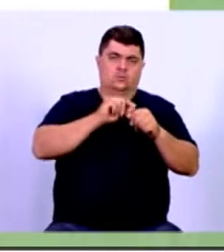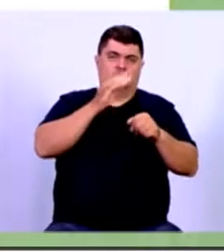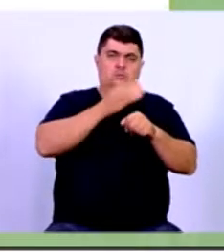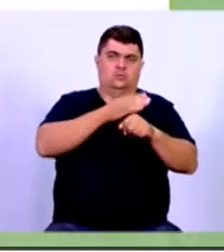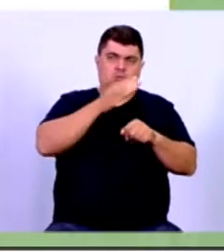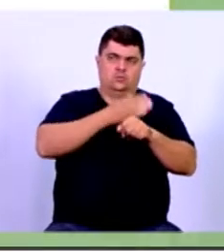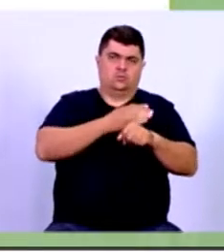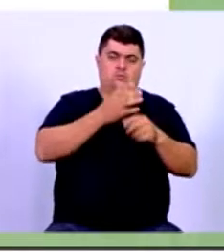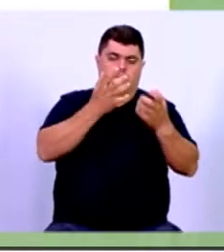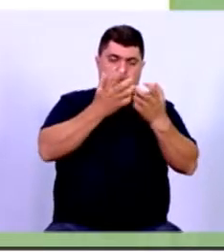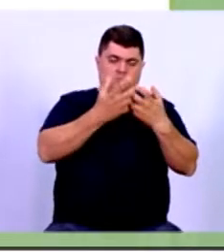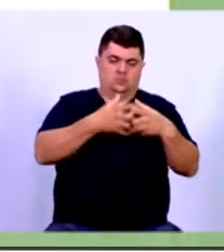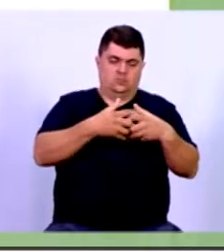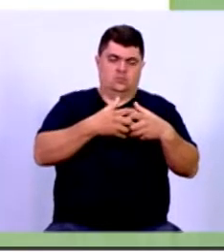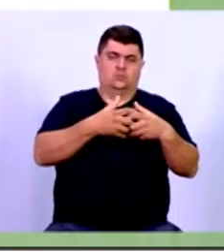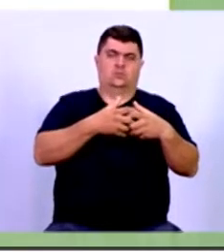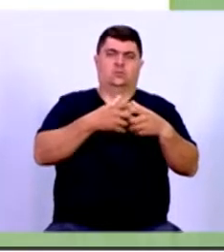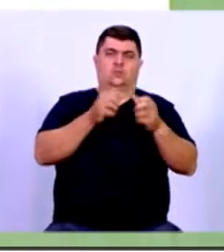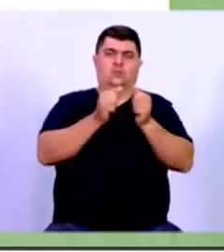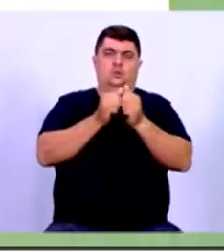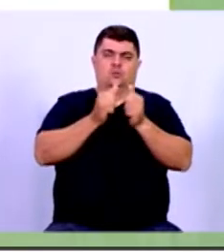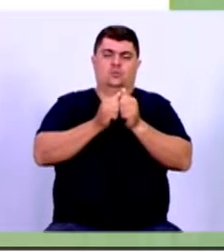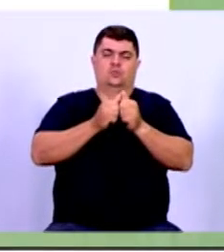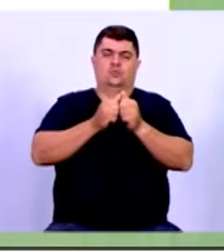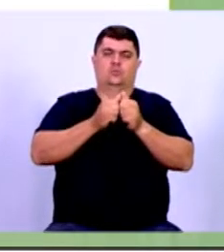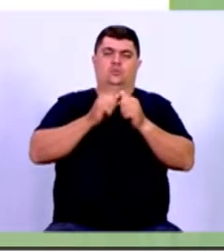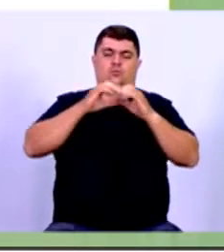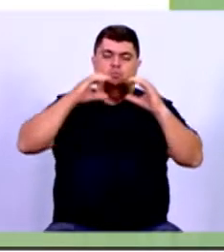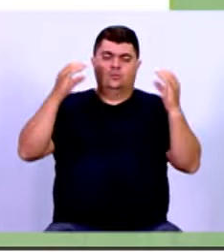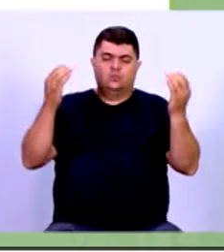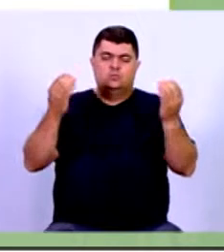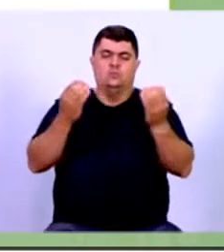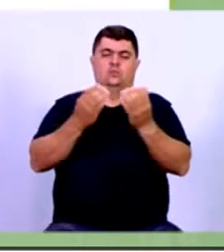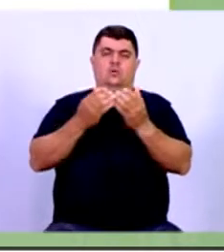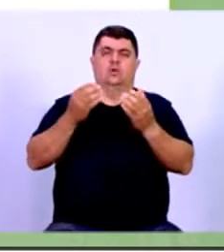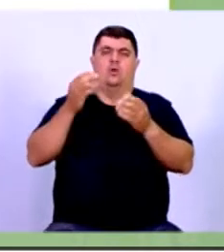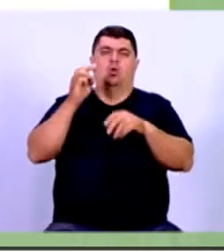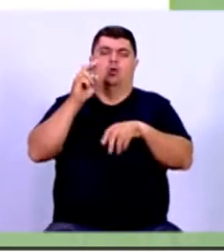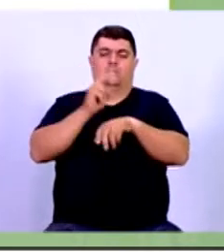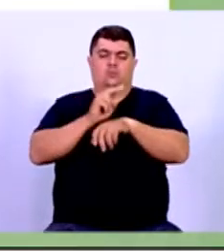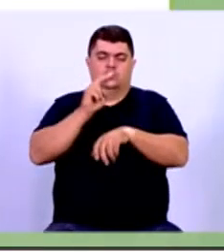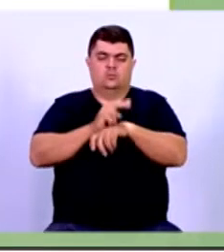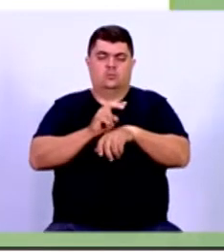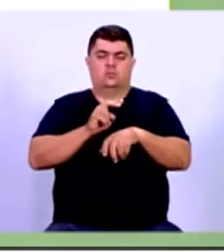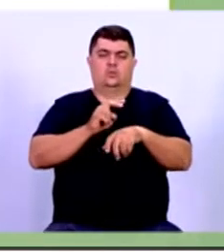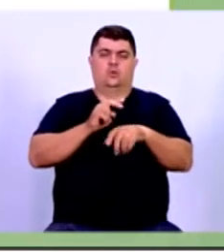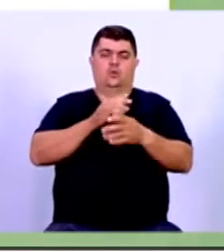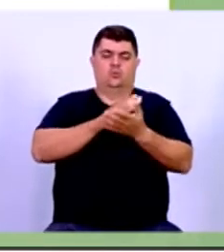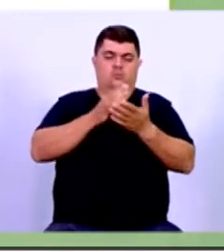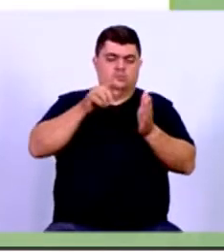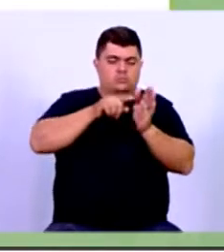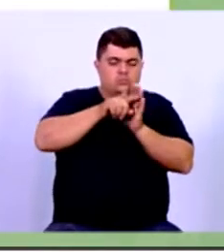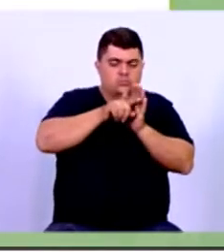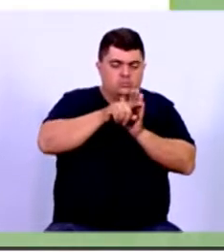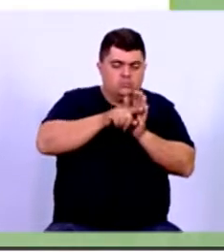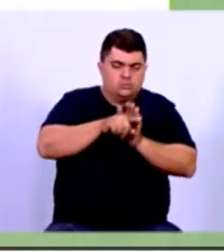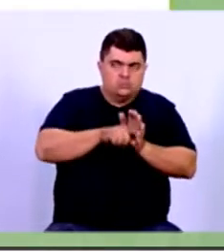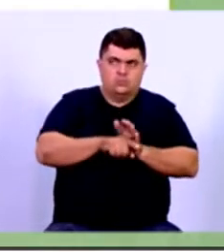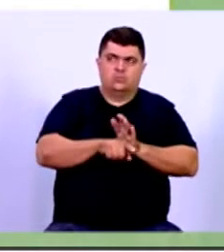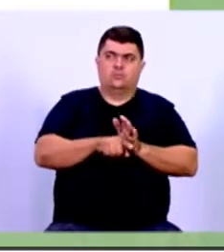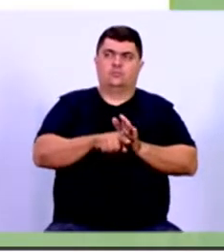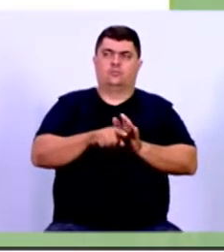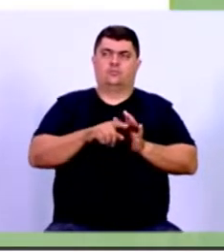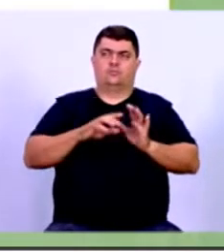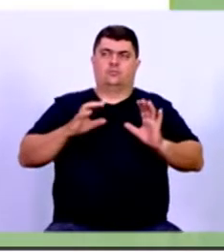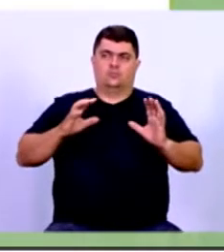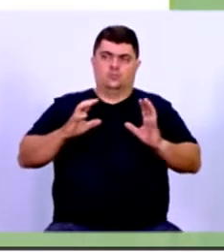o Instituto realiza junto à comunidade, as monitorias, a iniciação científica,